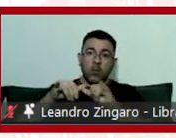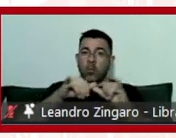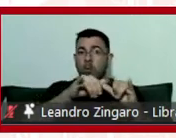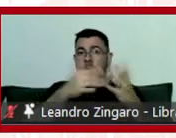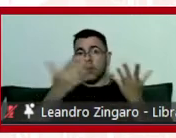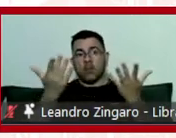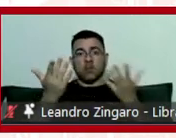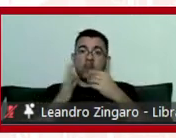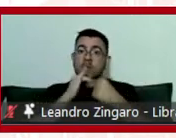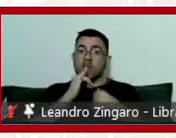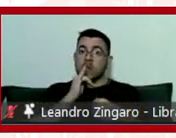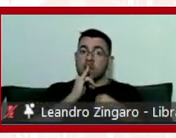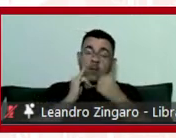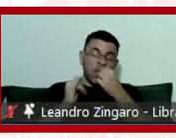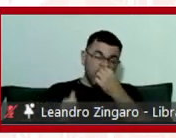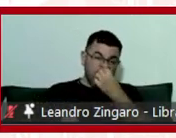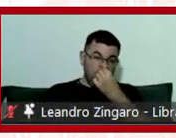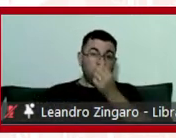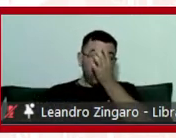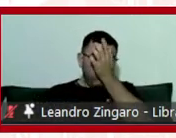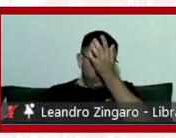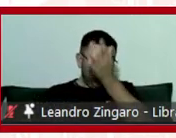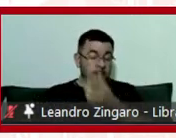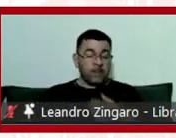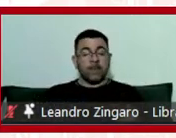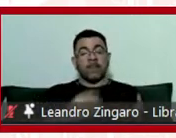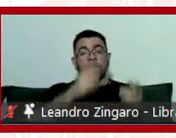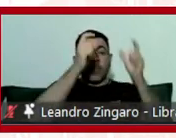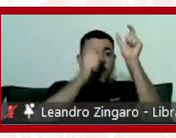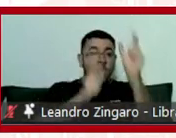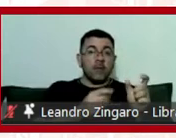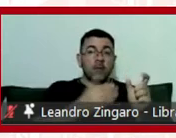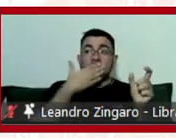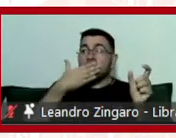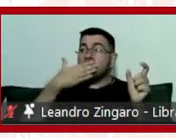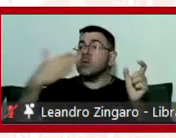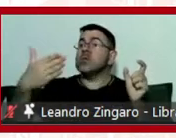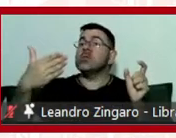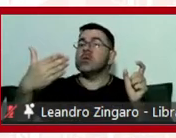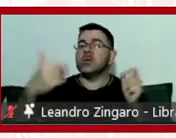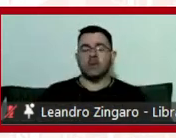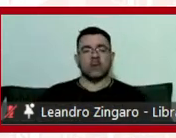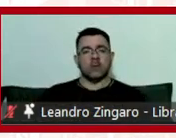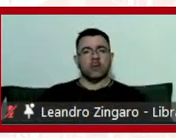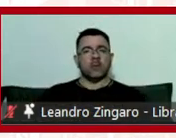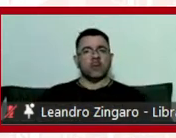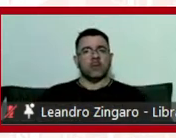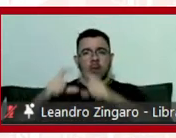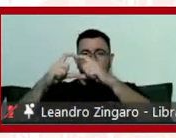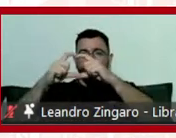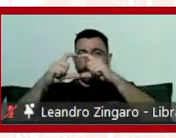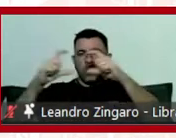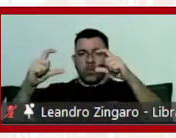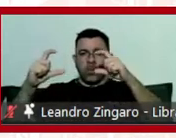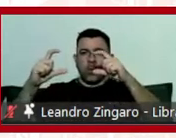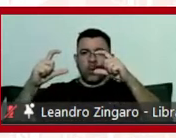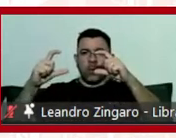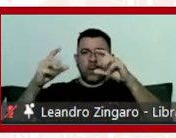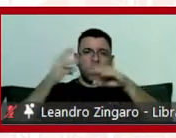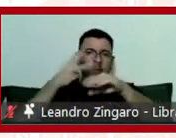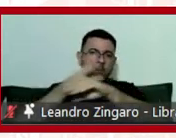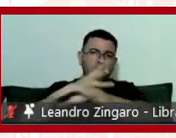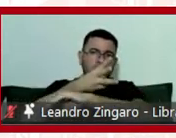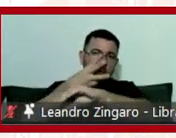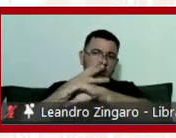cidade então dez da pessoa precisar requerer já chega lá a a a carteirinha do Idoso para ele no WhatsApp dele desde que ele